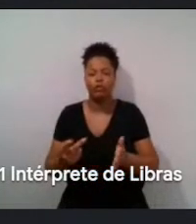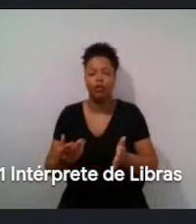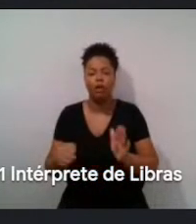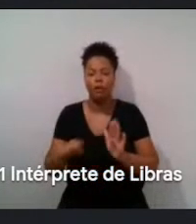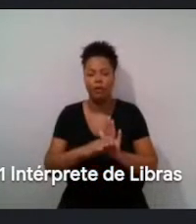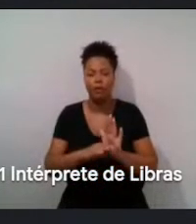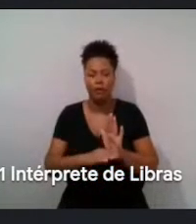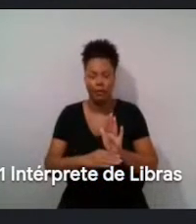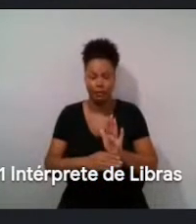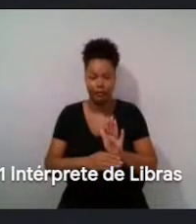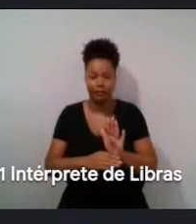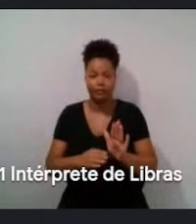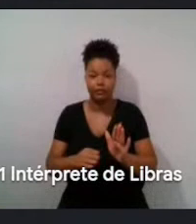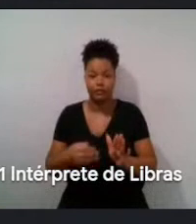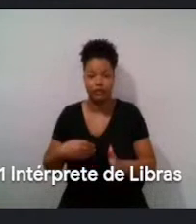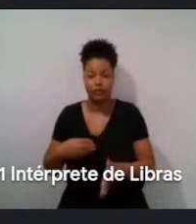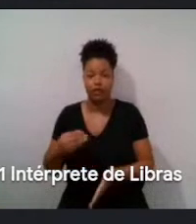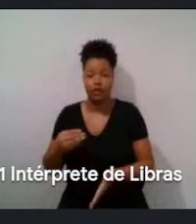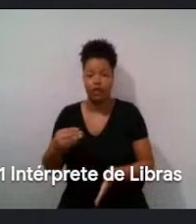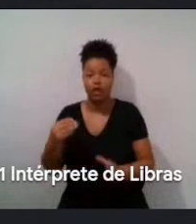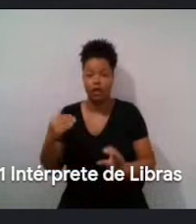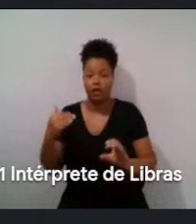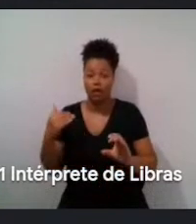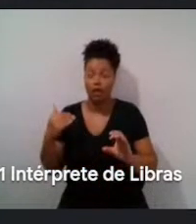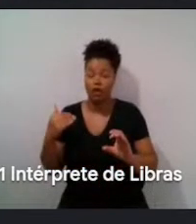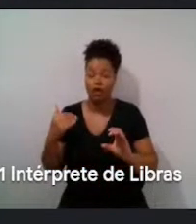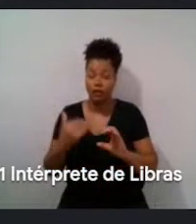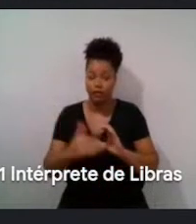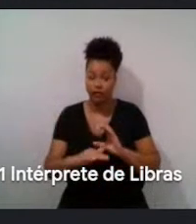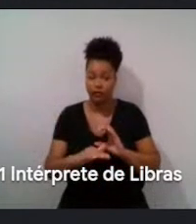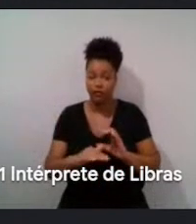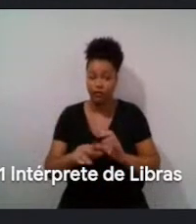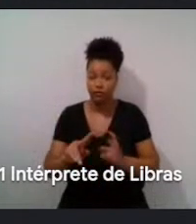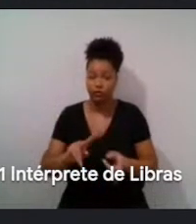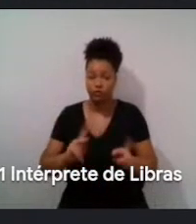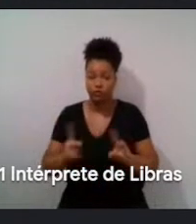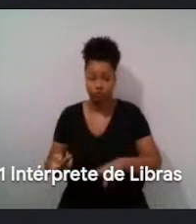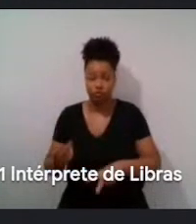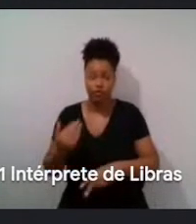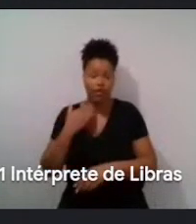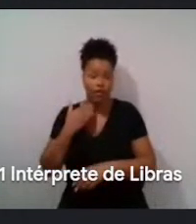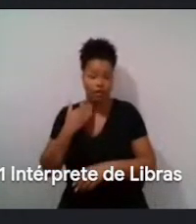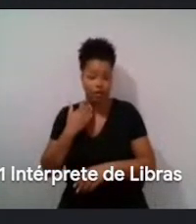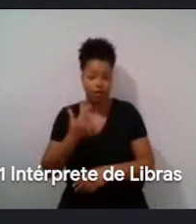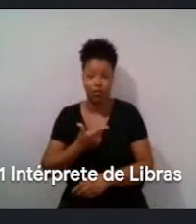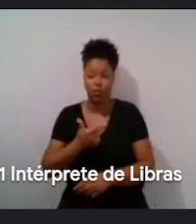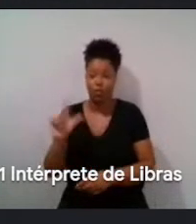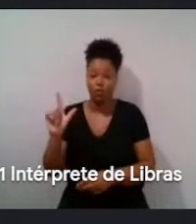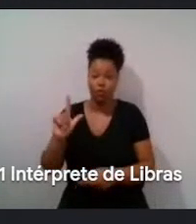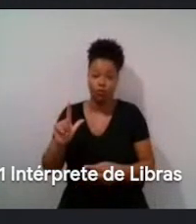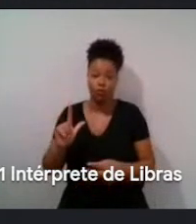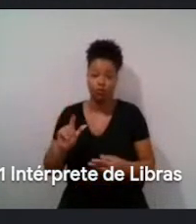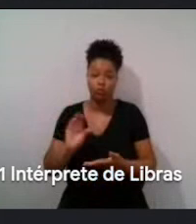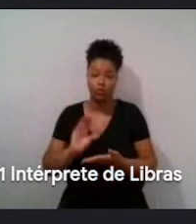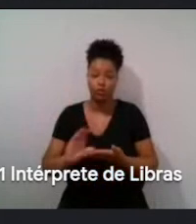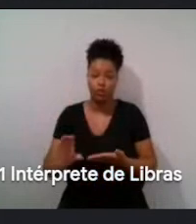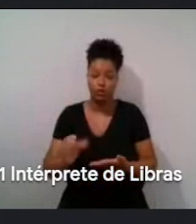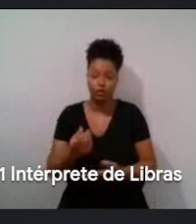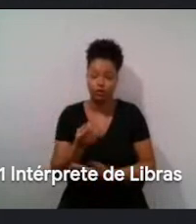Quanto ao depósito na conta, outros recursos, no valor